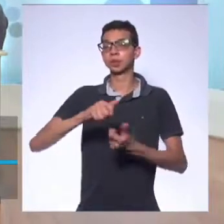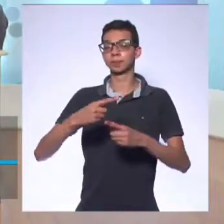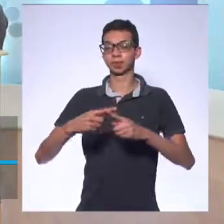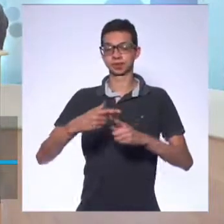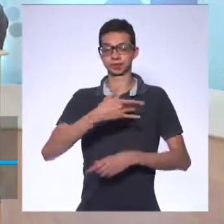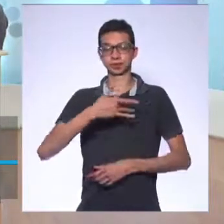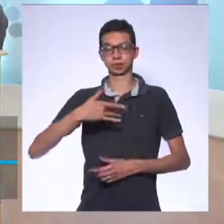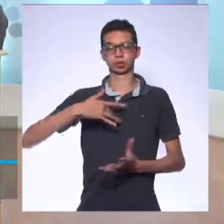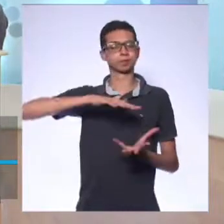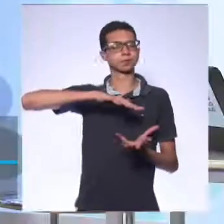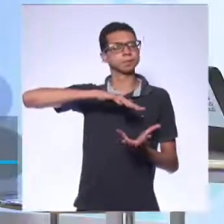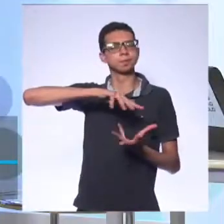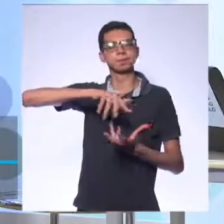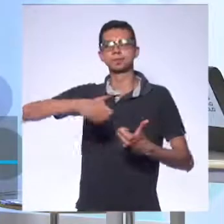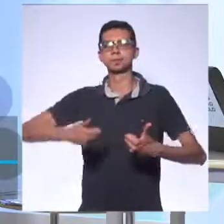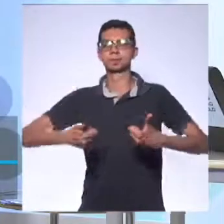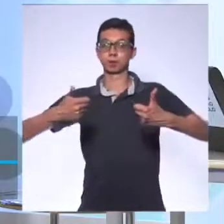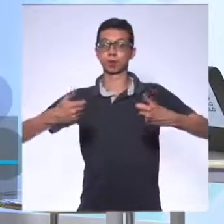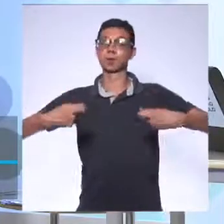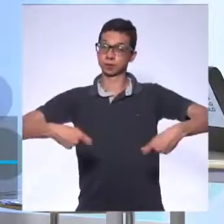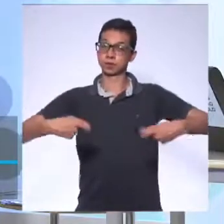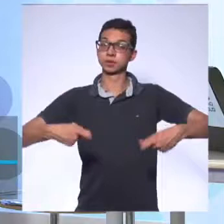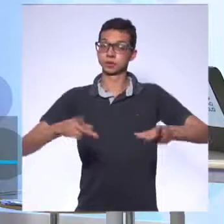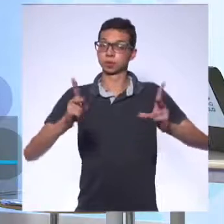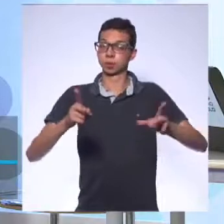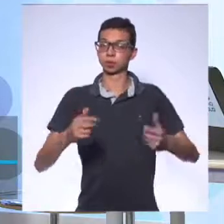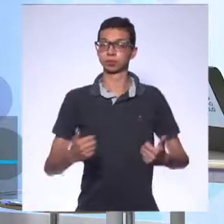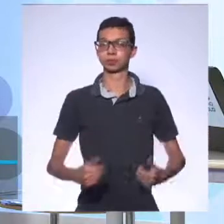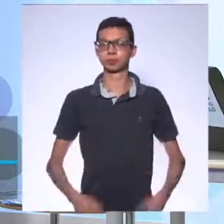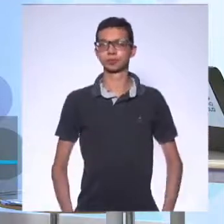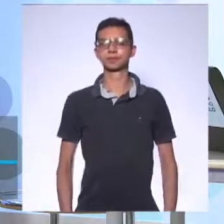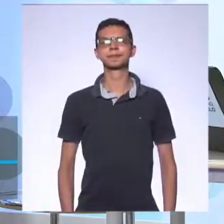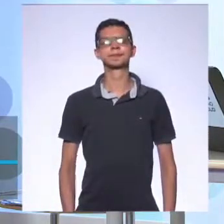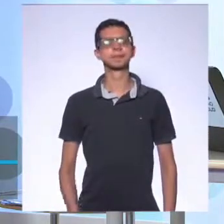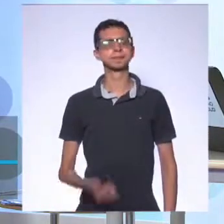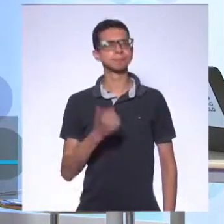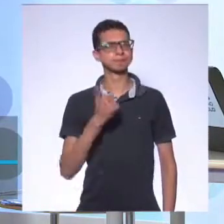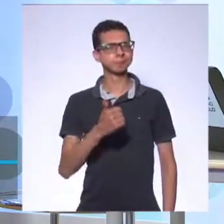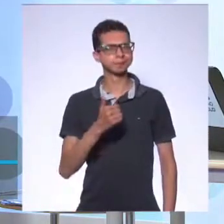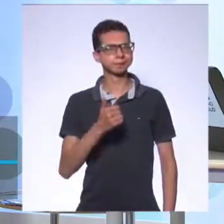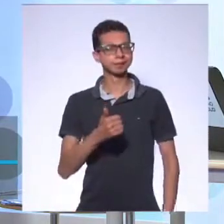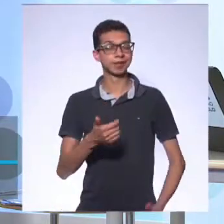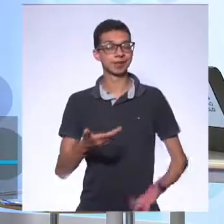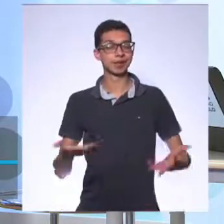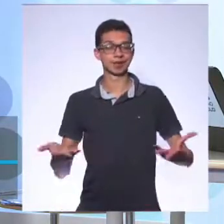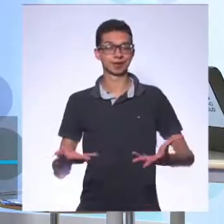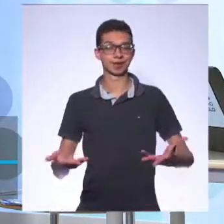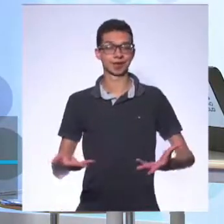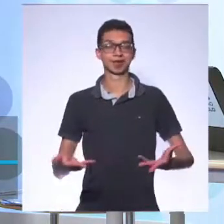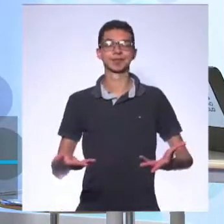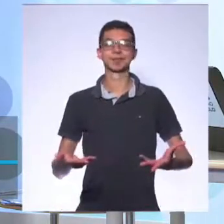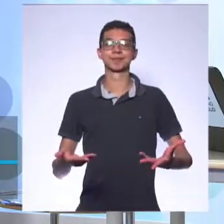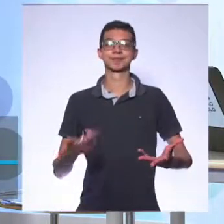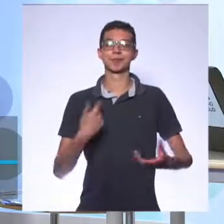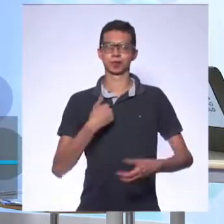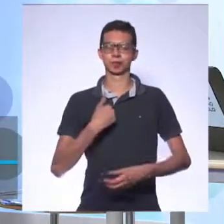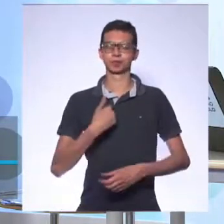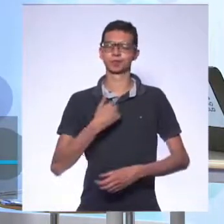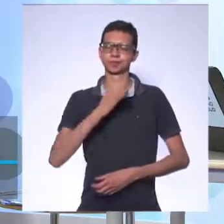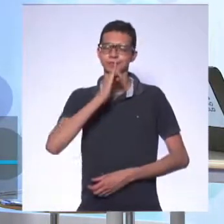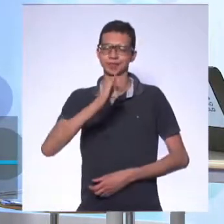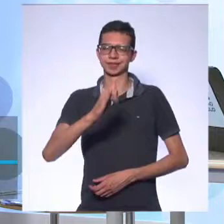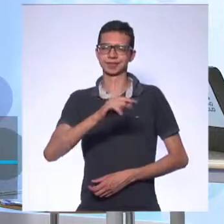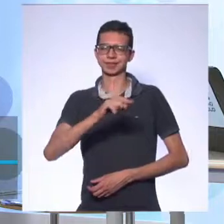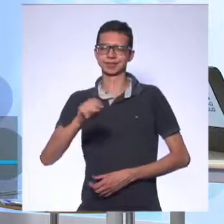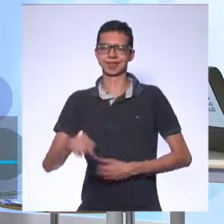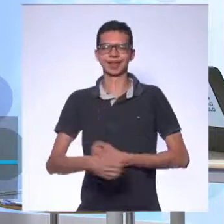bom. E aí, olha só. Primeiro eu quero aproveitar aqui, né, os abraços, né, o pessoal que está acostumado com a